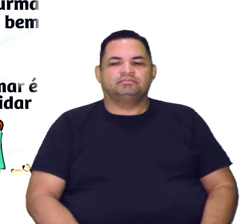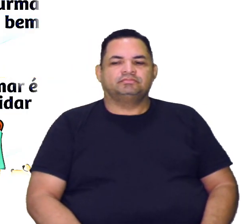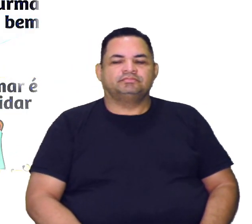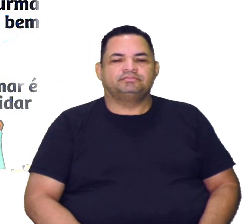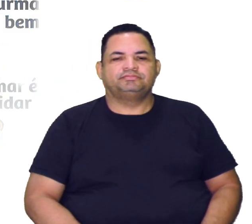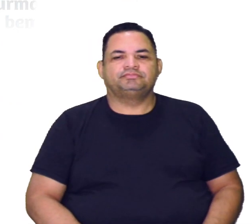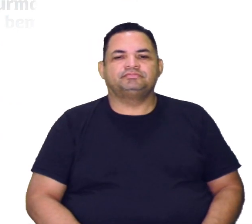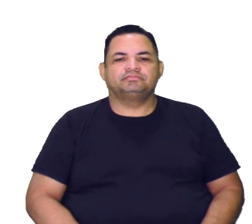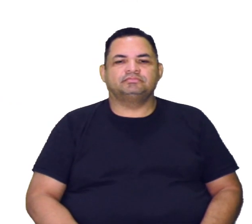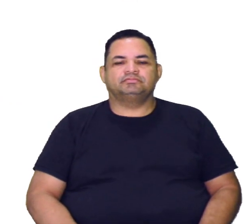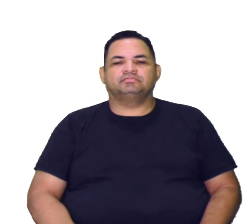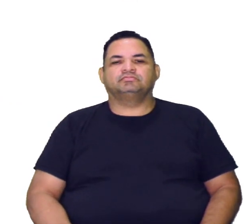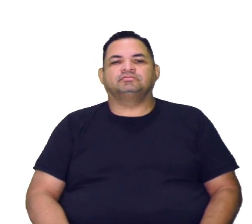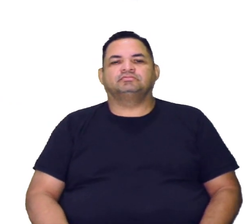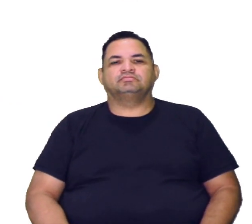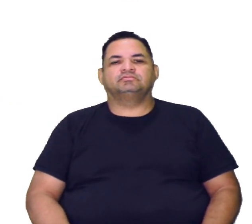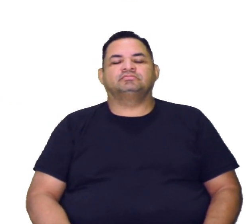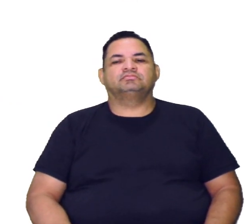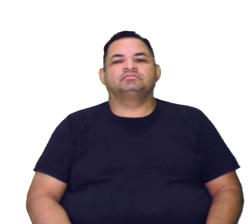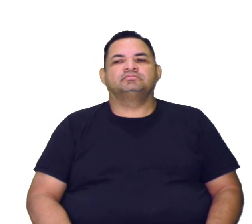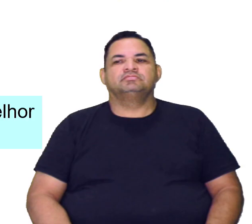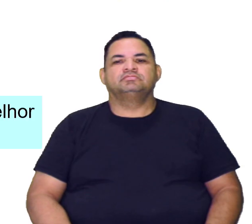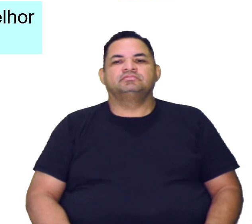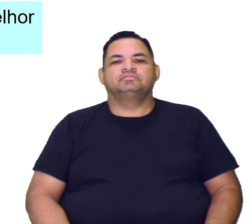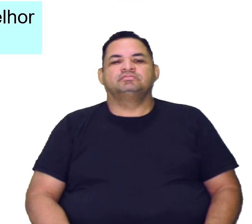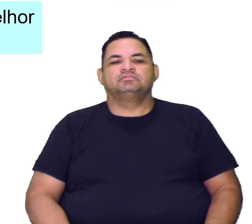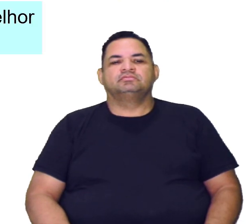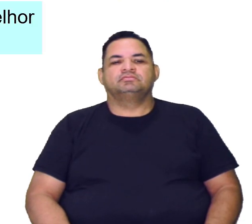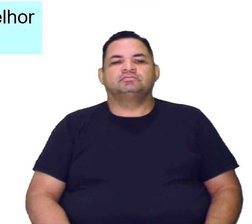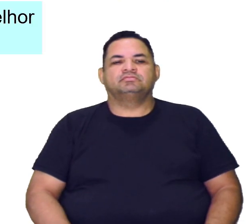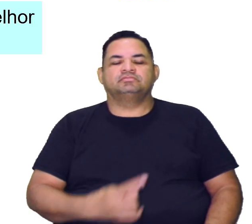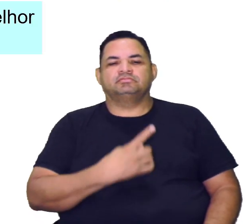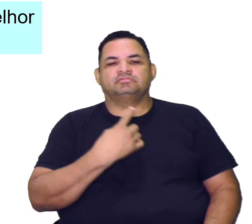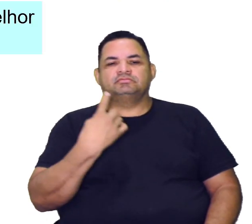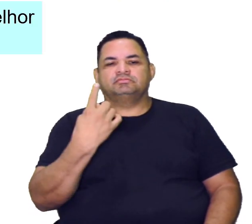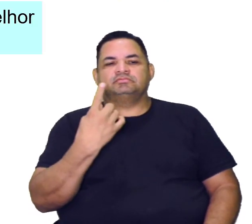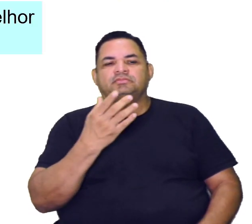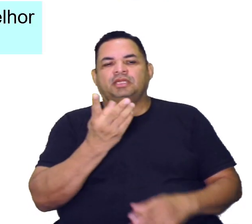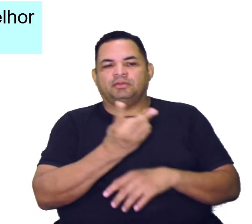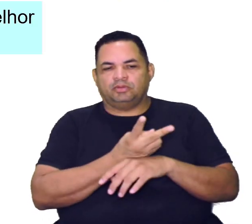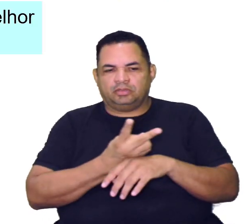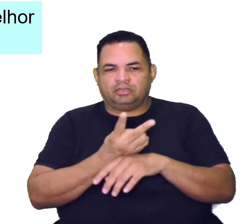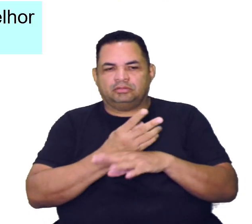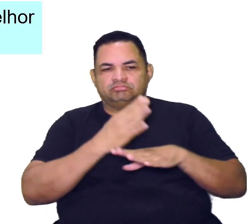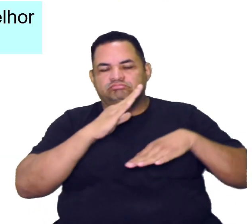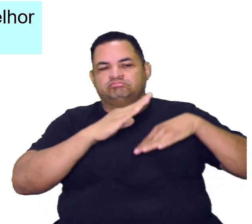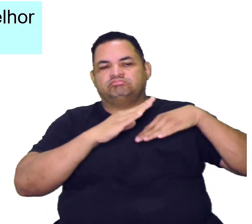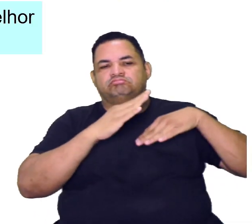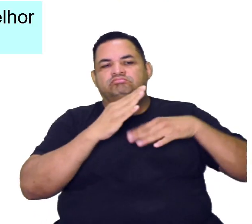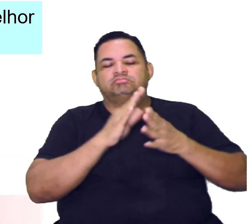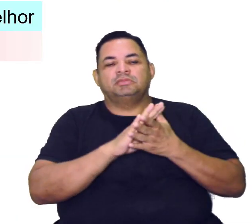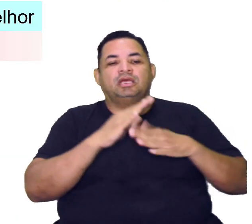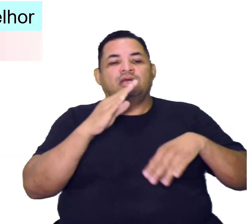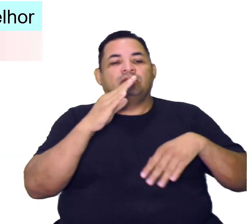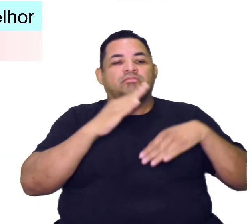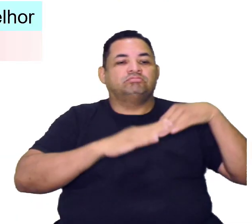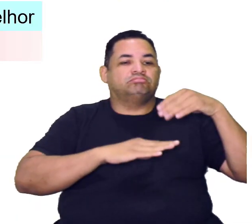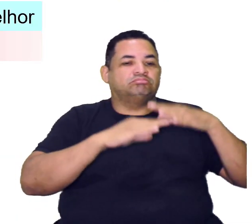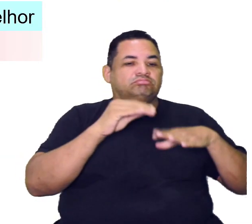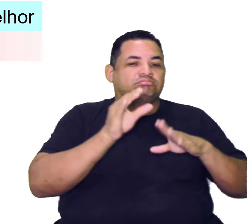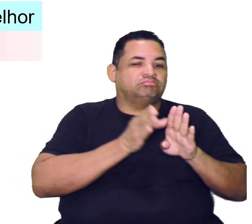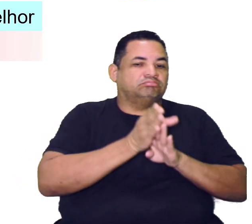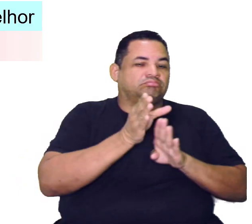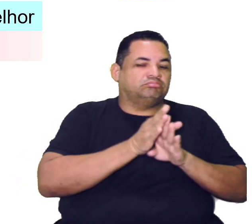Isso atrai. O que a gente pode fazer? Buscar o profissional, né? É o melhor caminho.